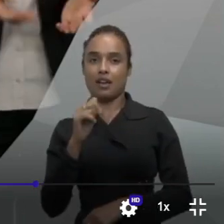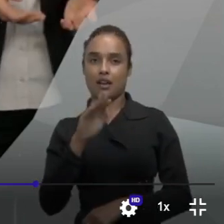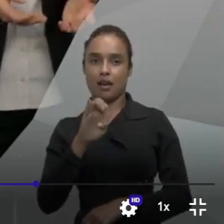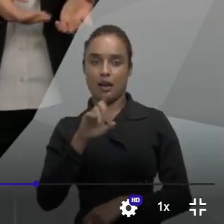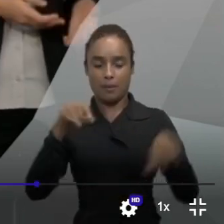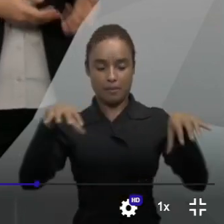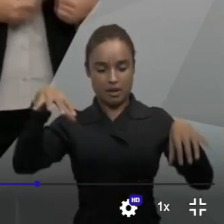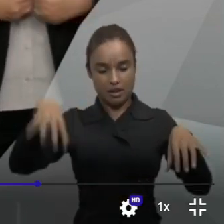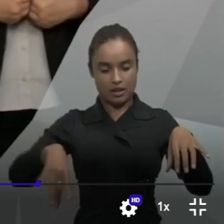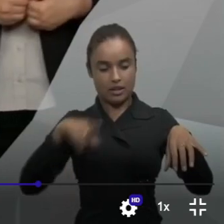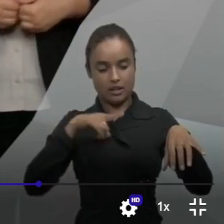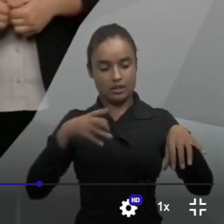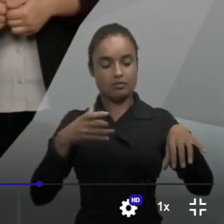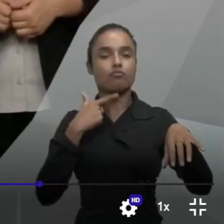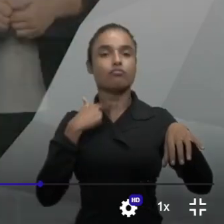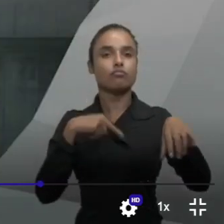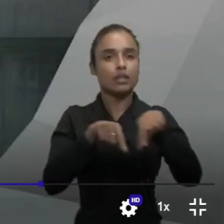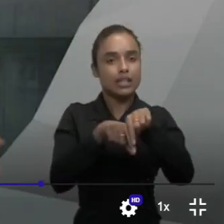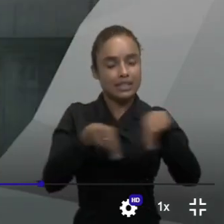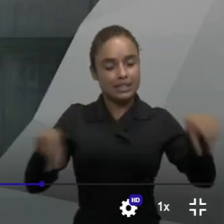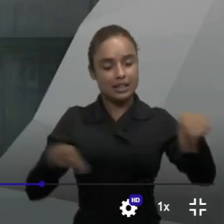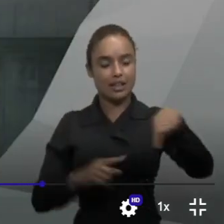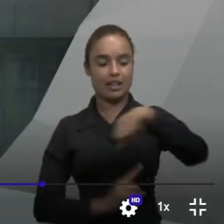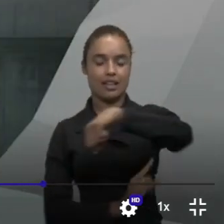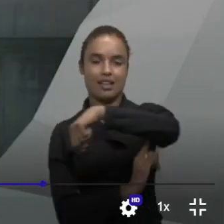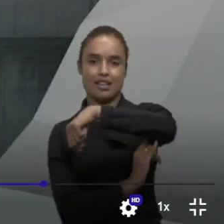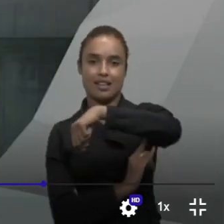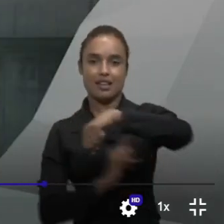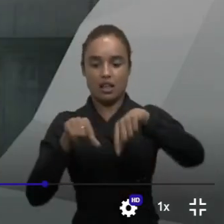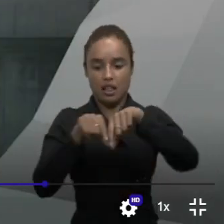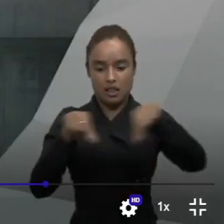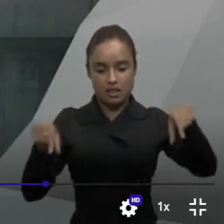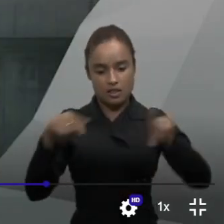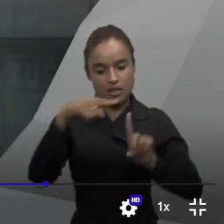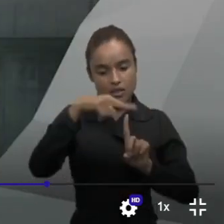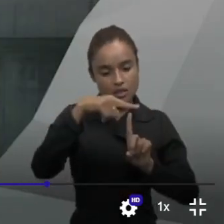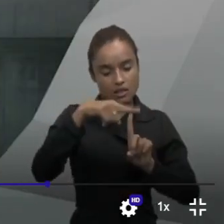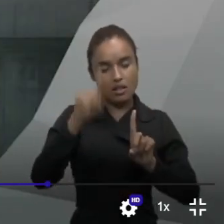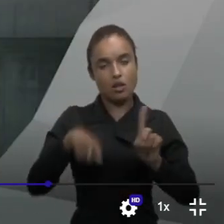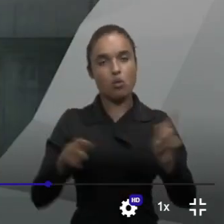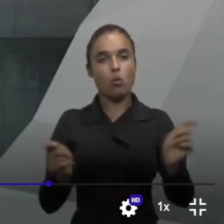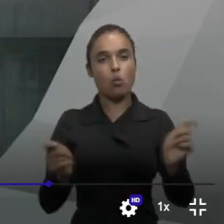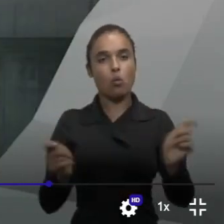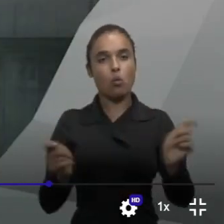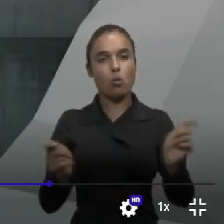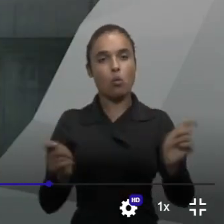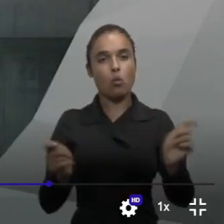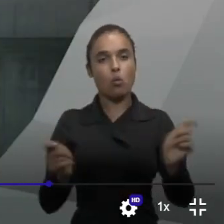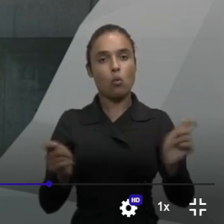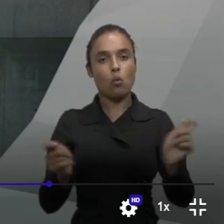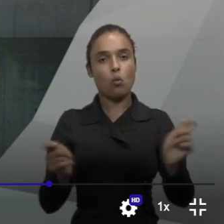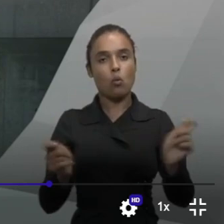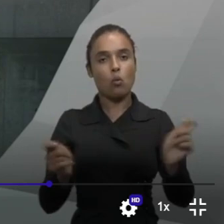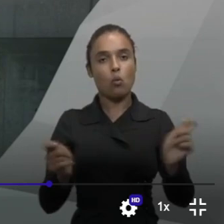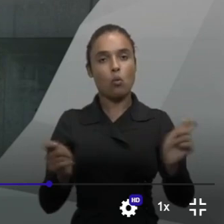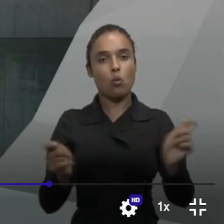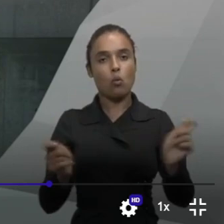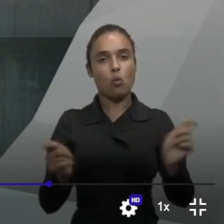compressão parcial da mesa colaborante. Então, definida a forma de trabalho, vamos para os